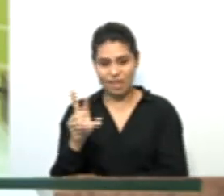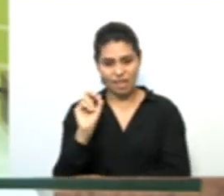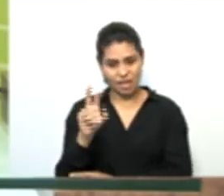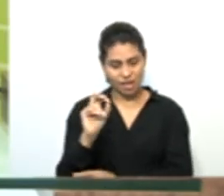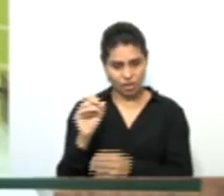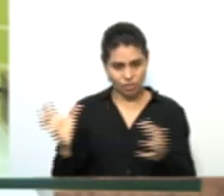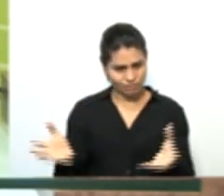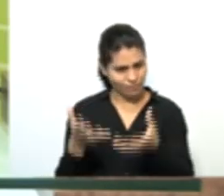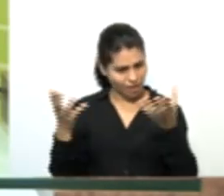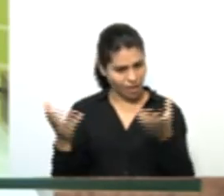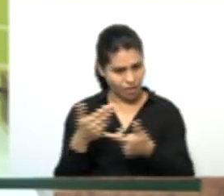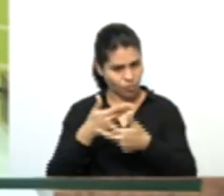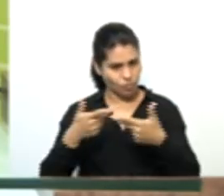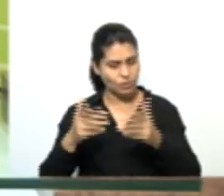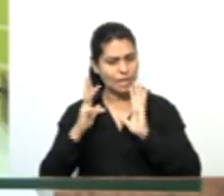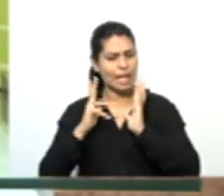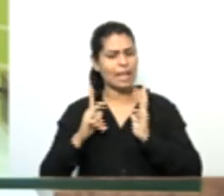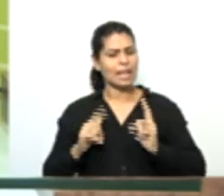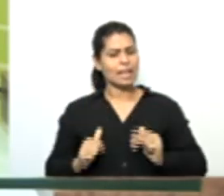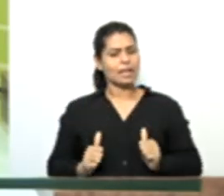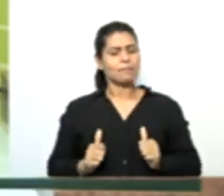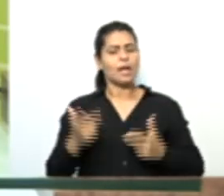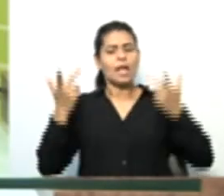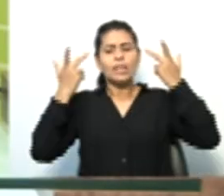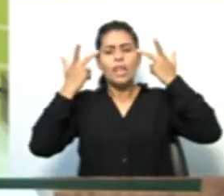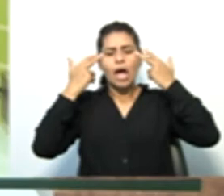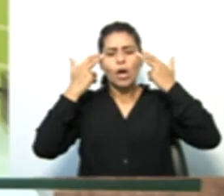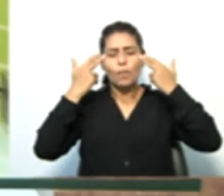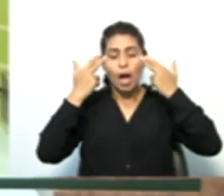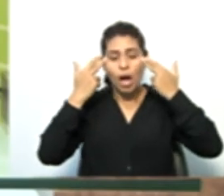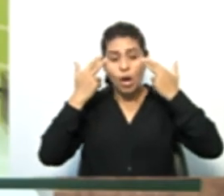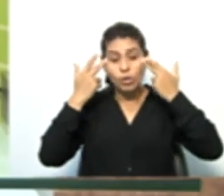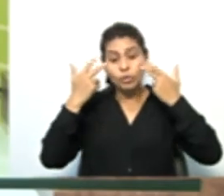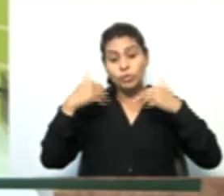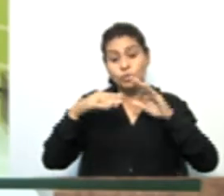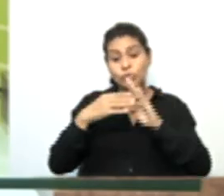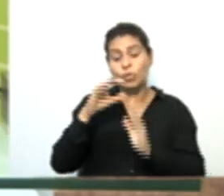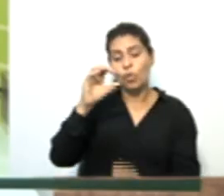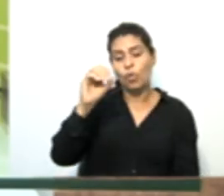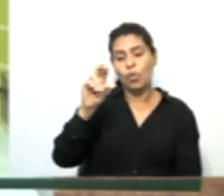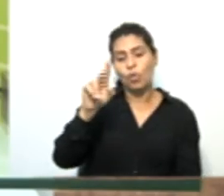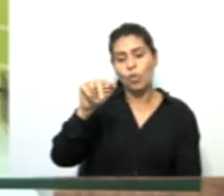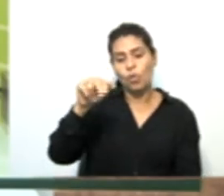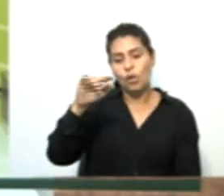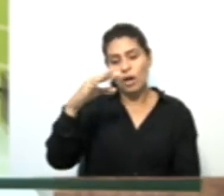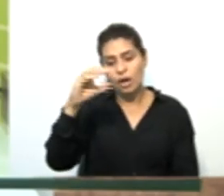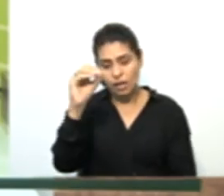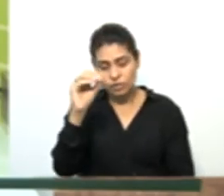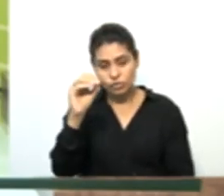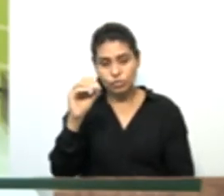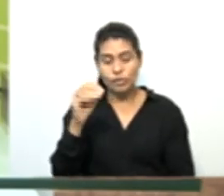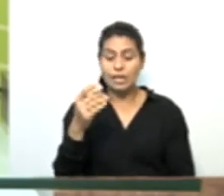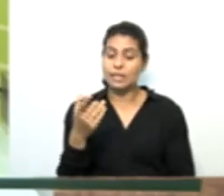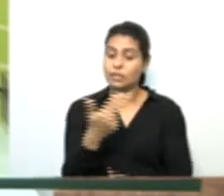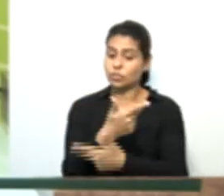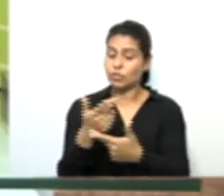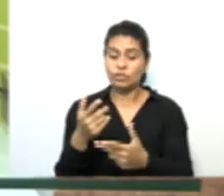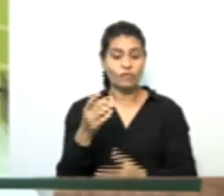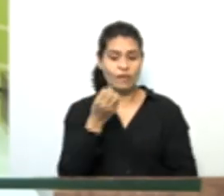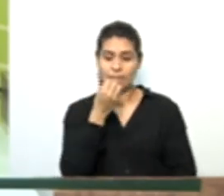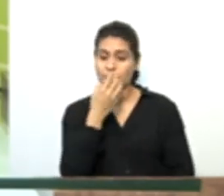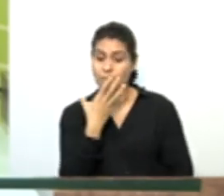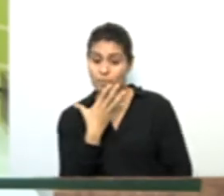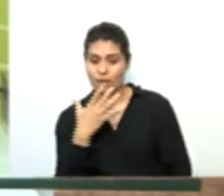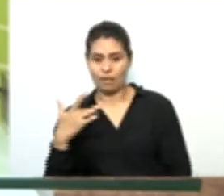produtos produzidos de forma limpa, de forma natural, forma orgânica. Então, são produtos que não causam mal à